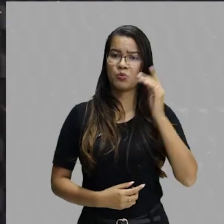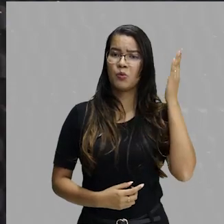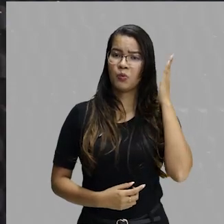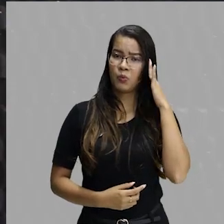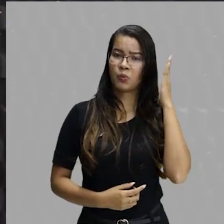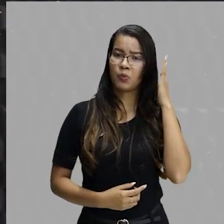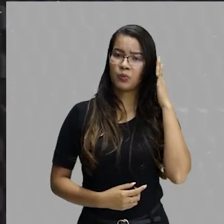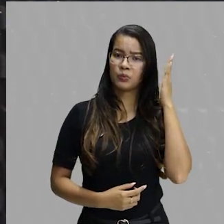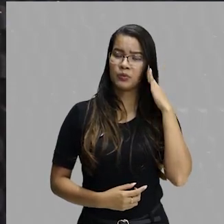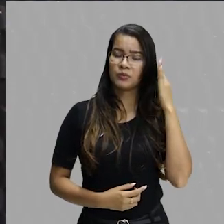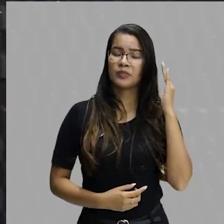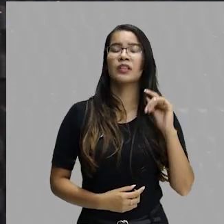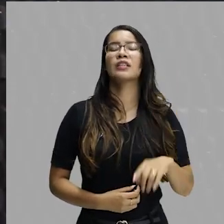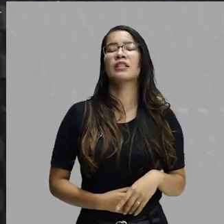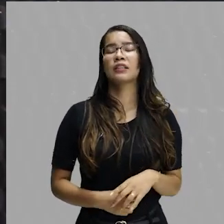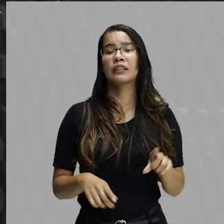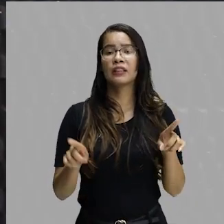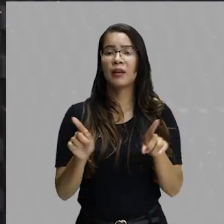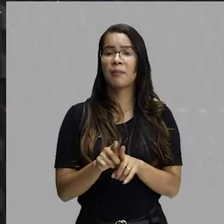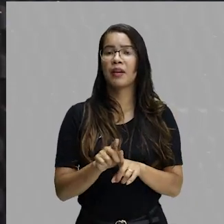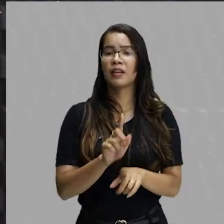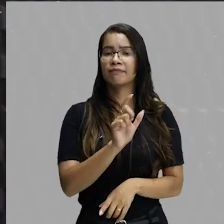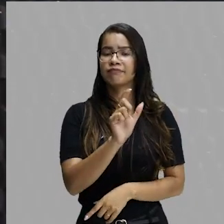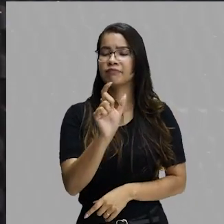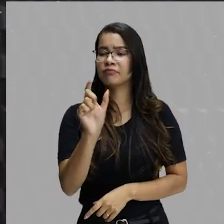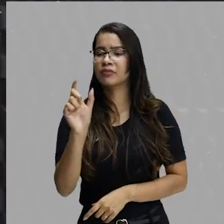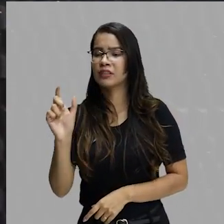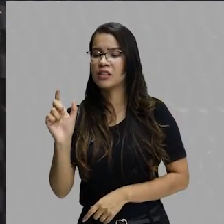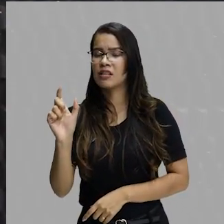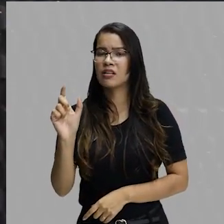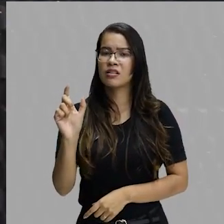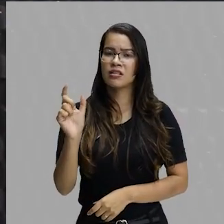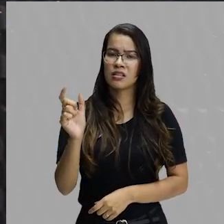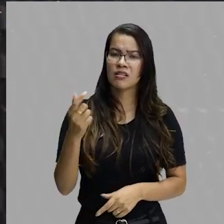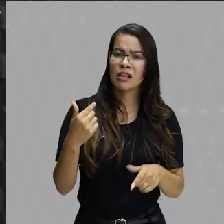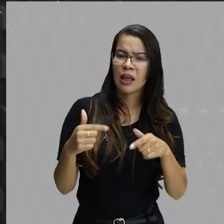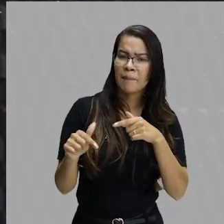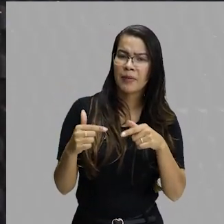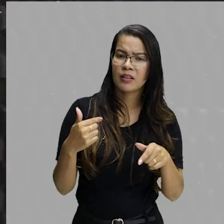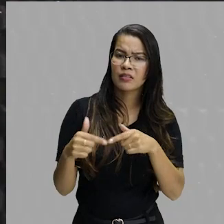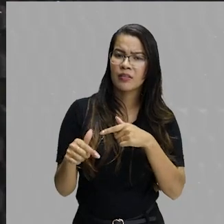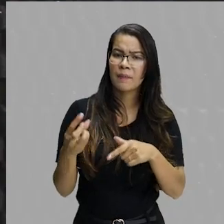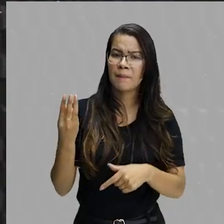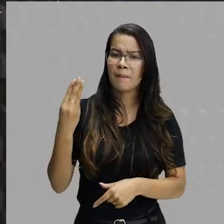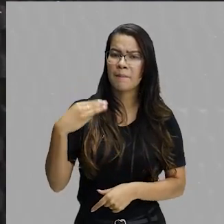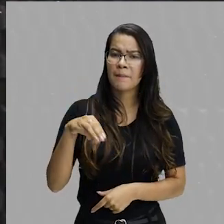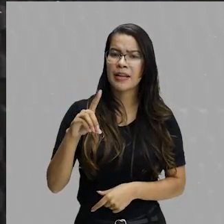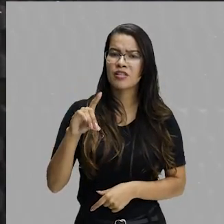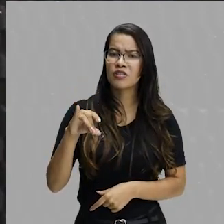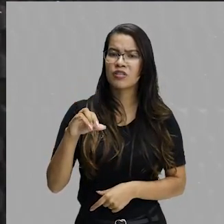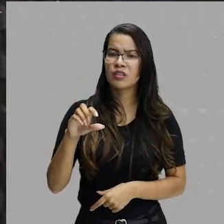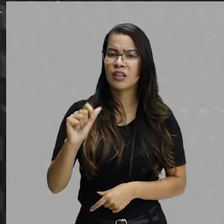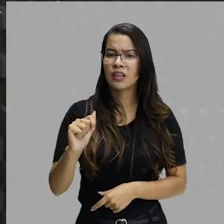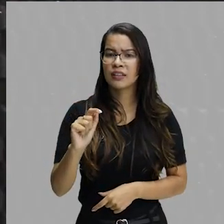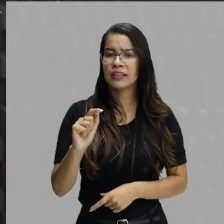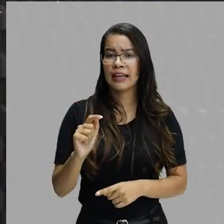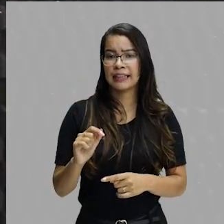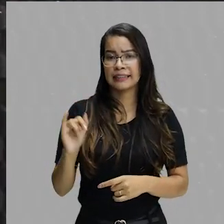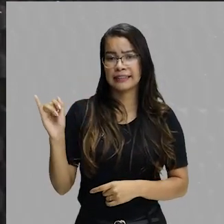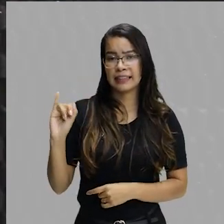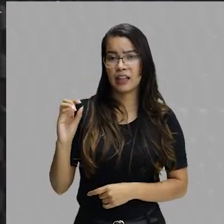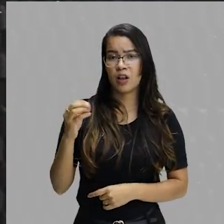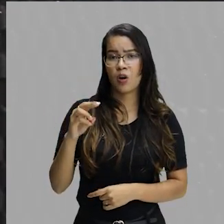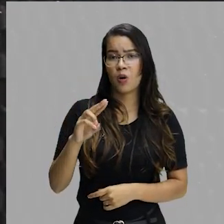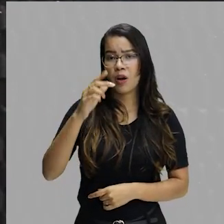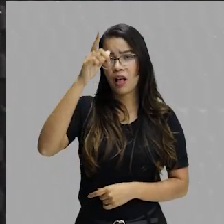ter setores da classe média. A classe média, tanto na Itália como na Alemanha,